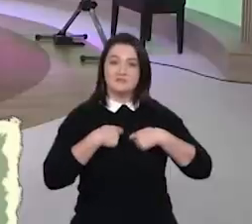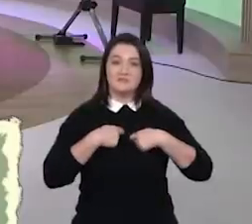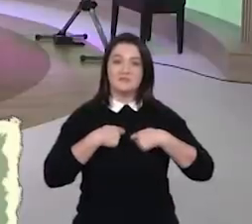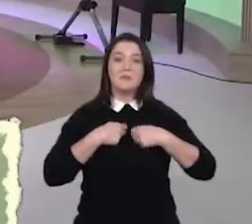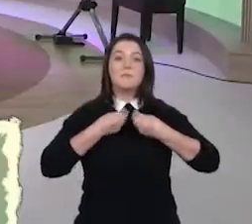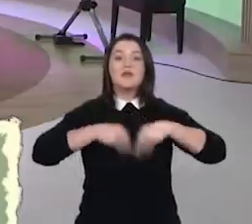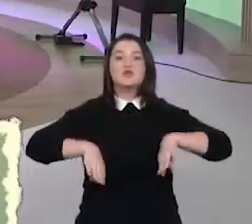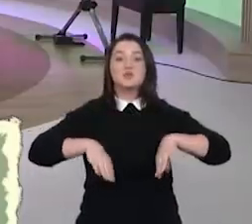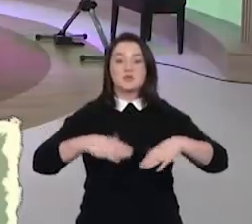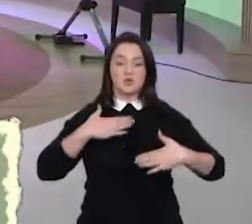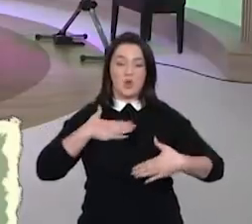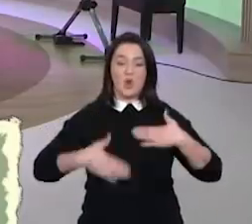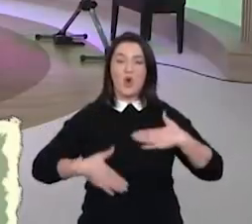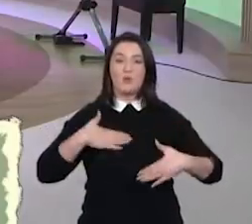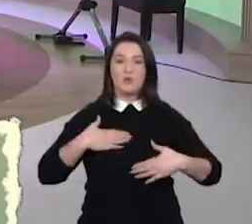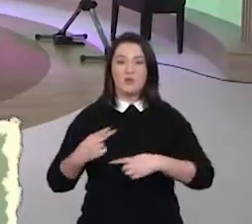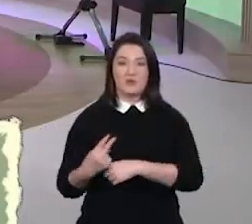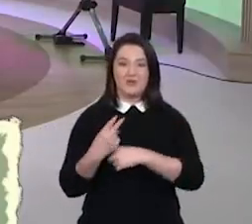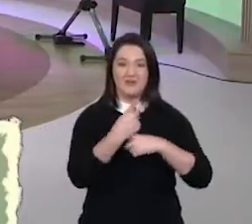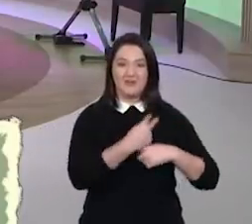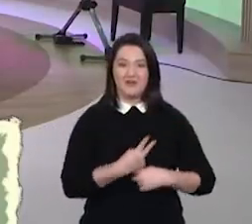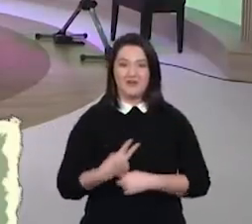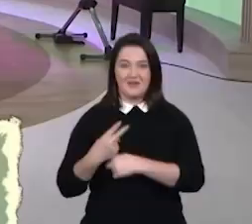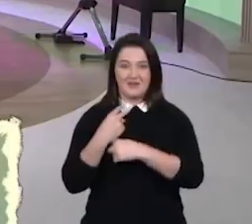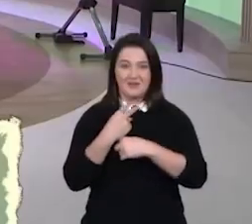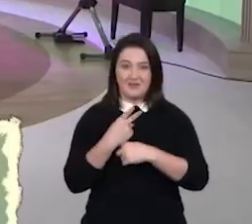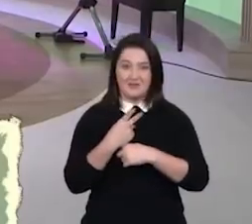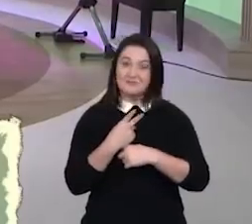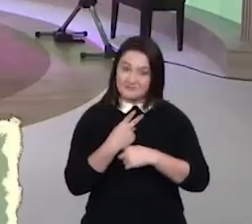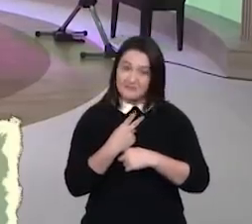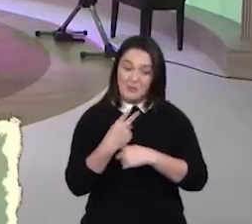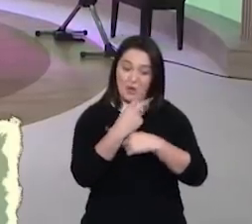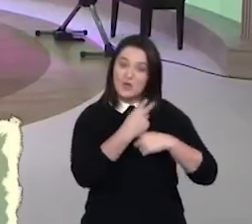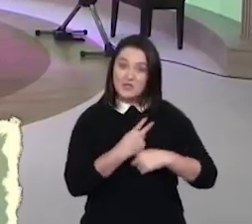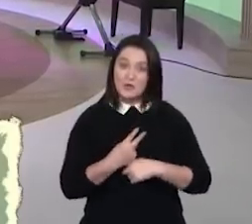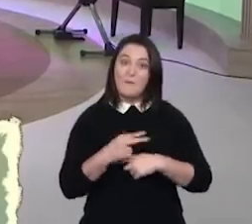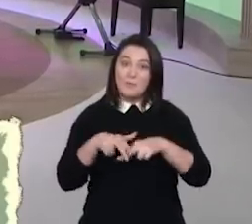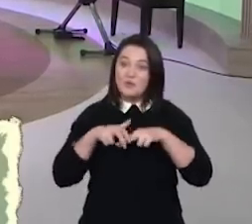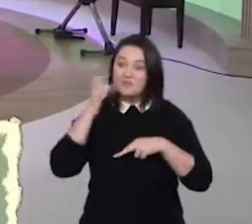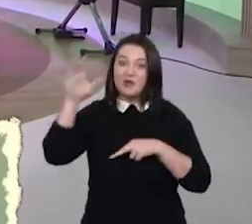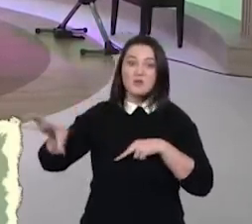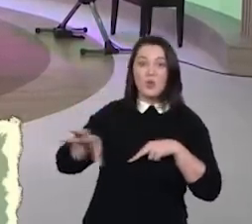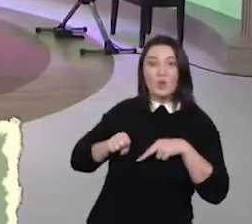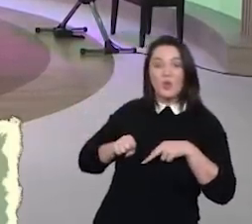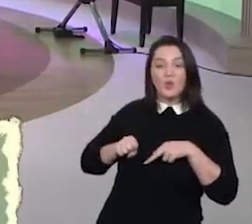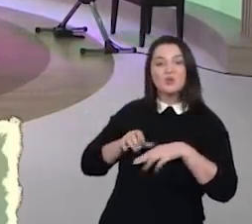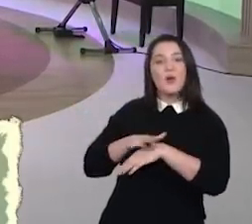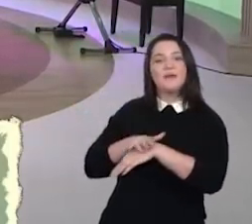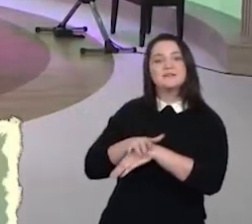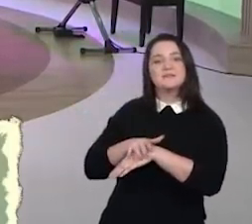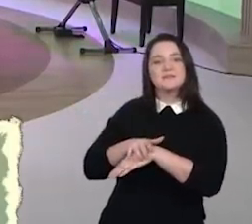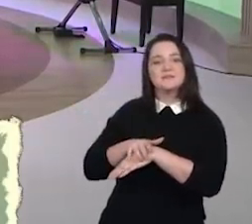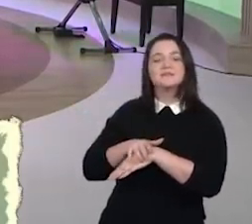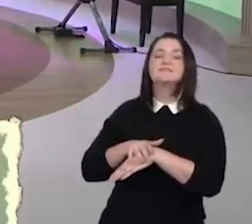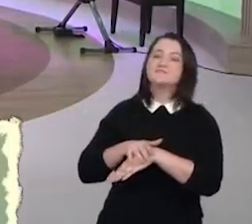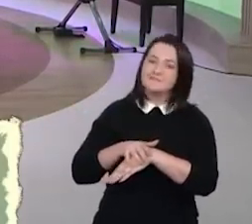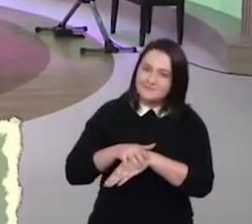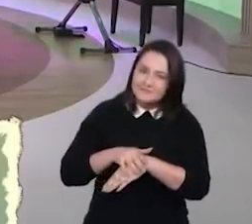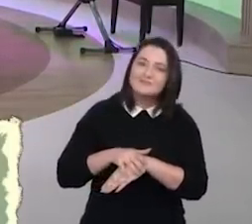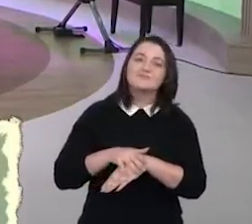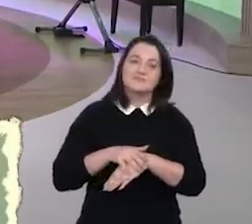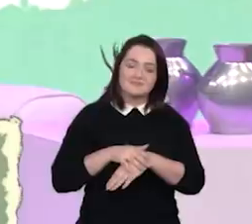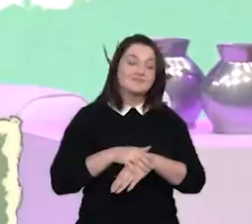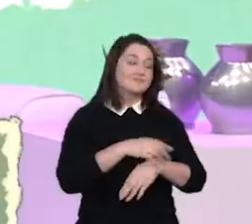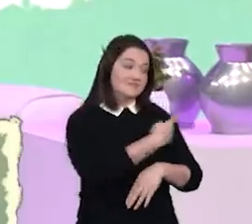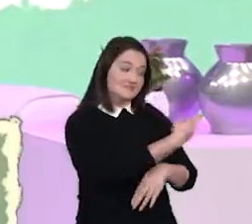corpo. Até mesmo as questões respiratórias podem ser afetadas pela sua relação com o seu